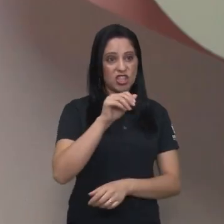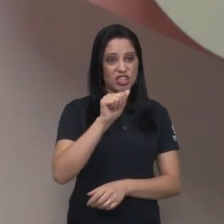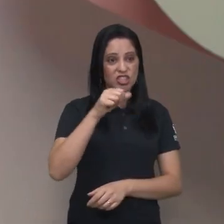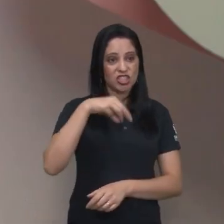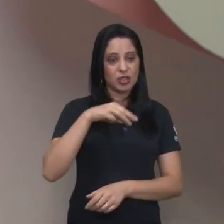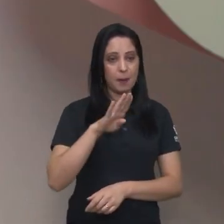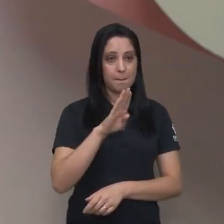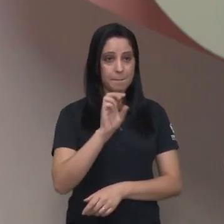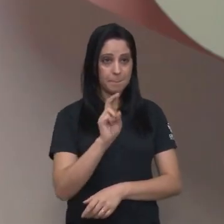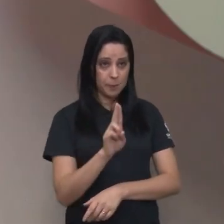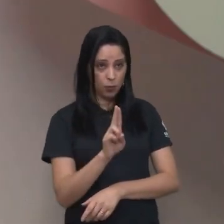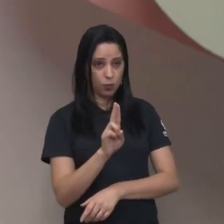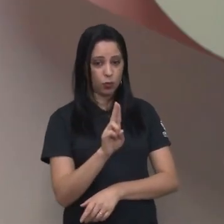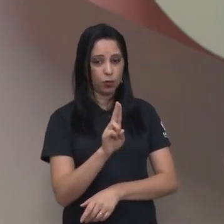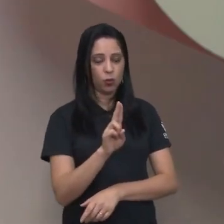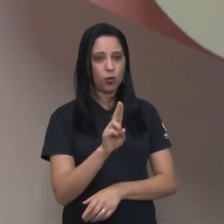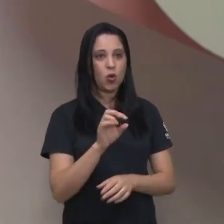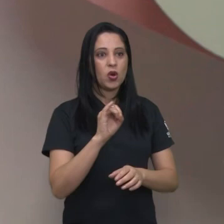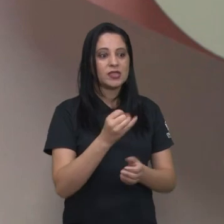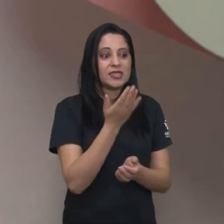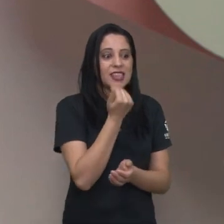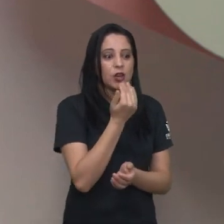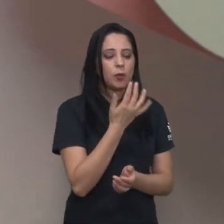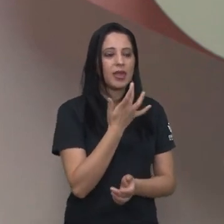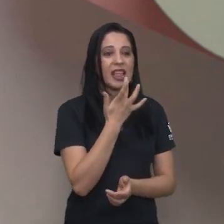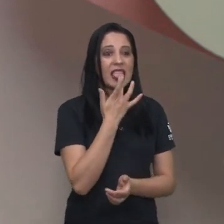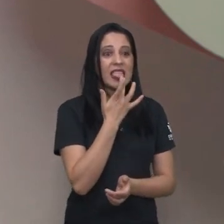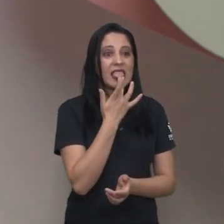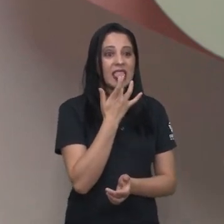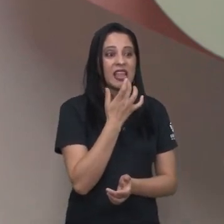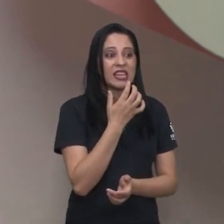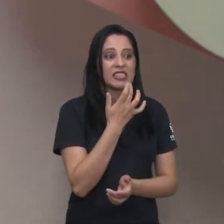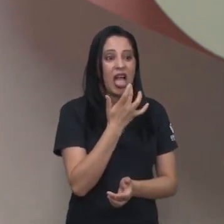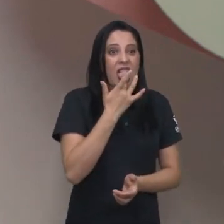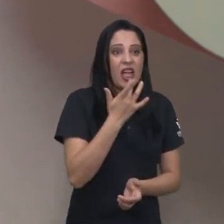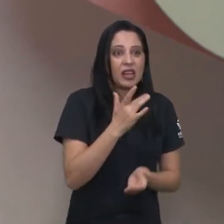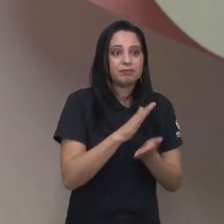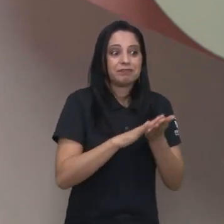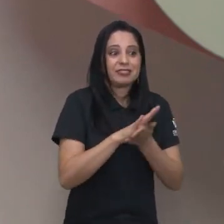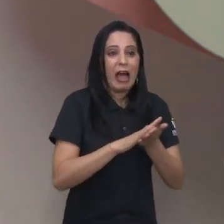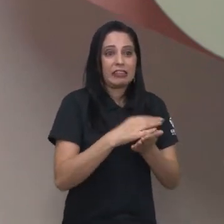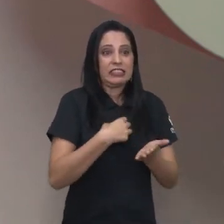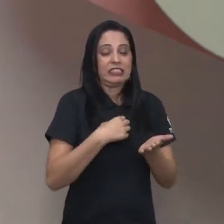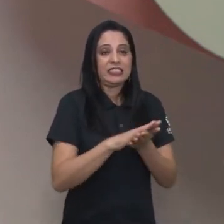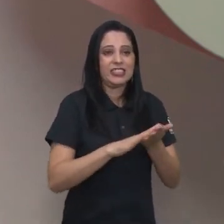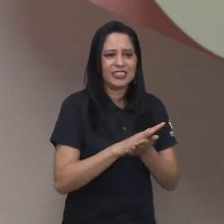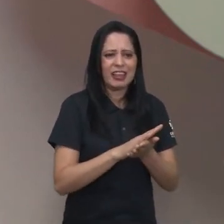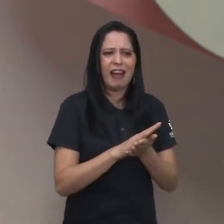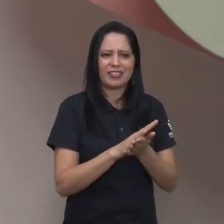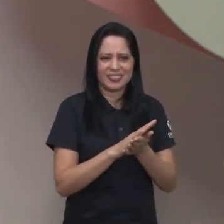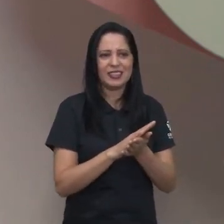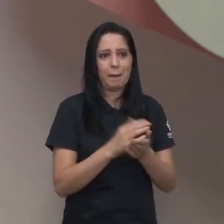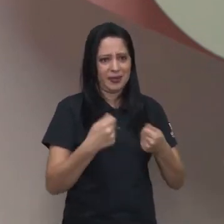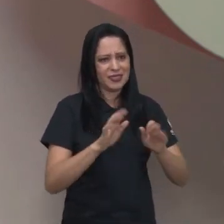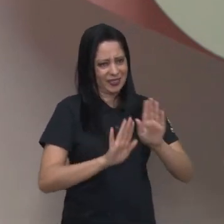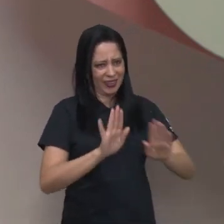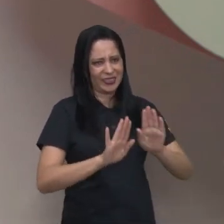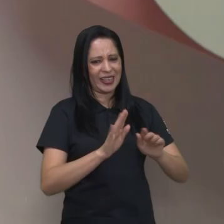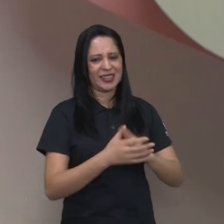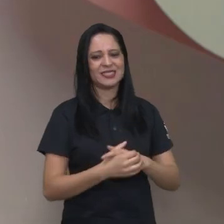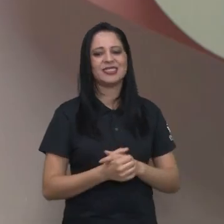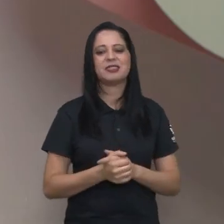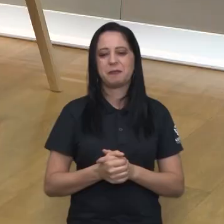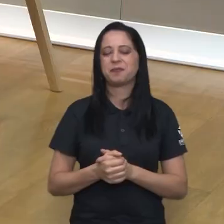uma plantinha, uma punk, que ela adormece a língua. Sim, sim. E aí, em excesso, eu imagino que pode provocar um dano aí, né? Sim. Fazer um